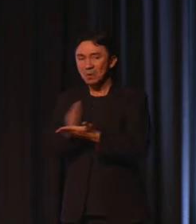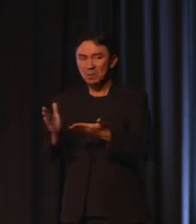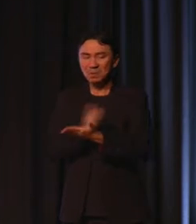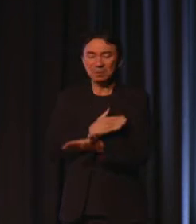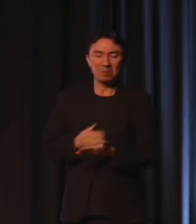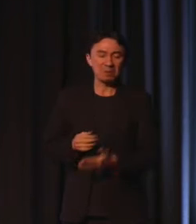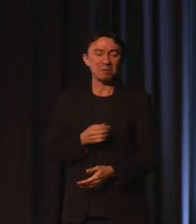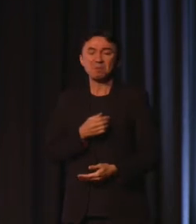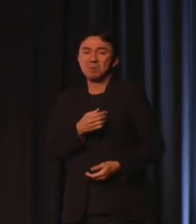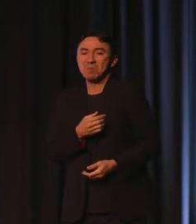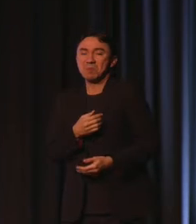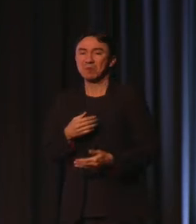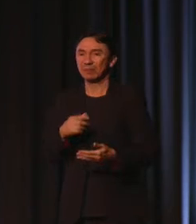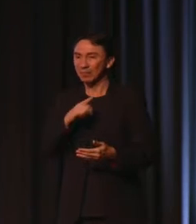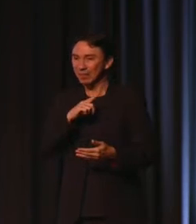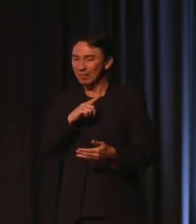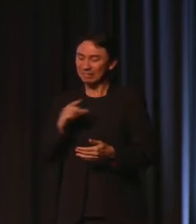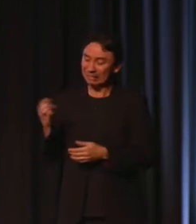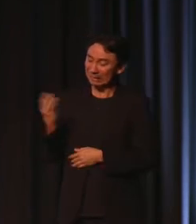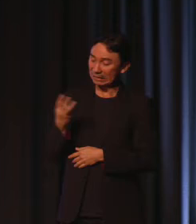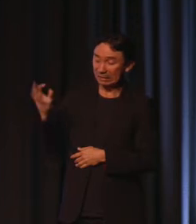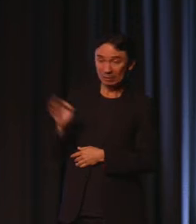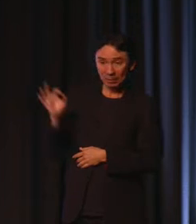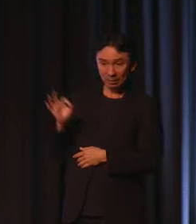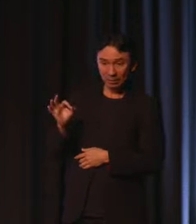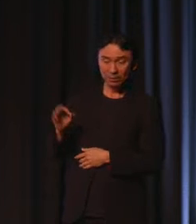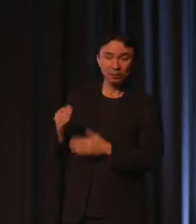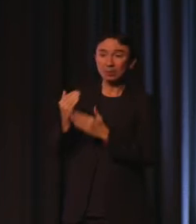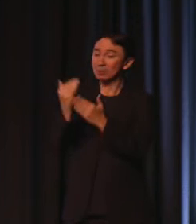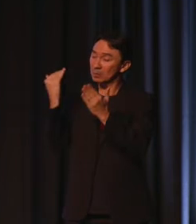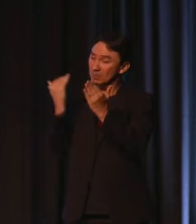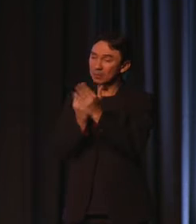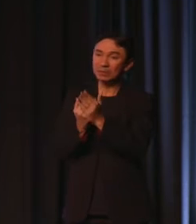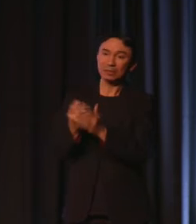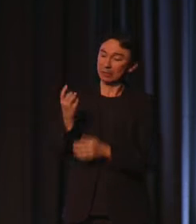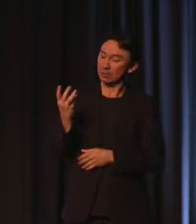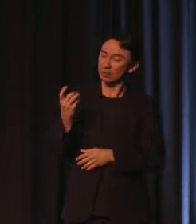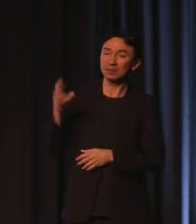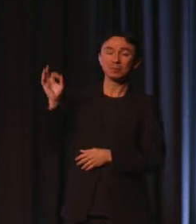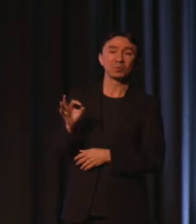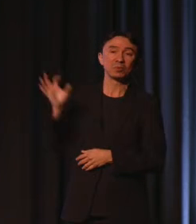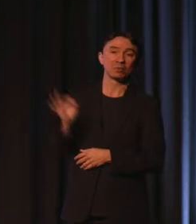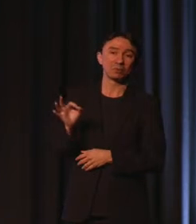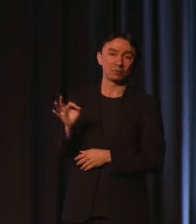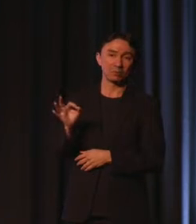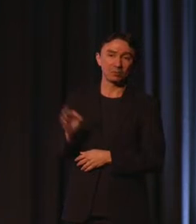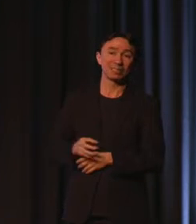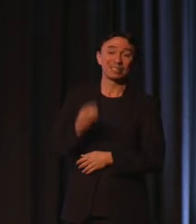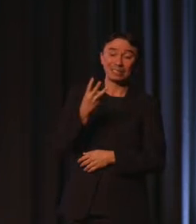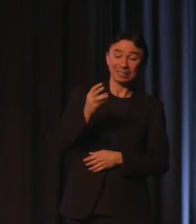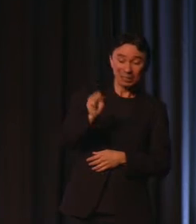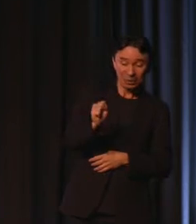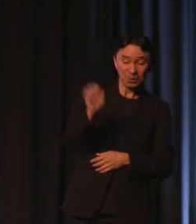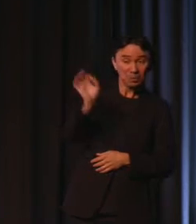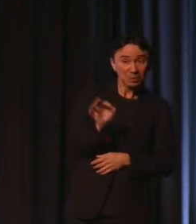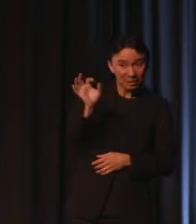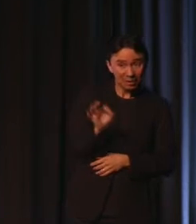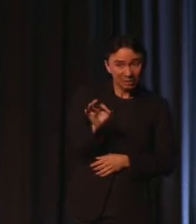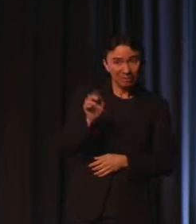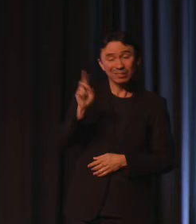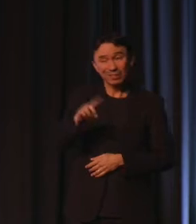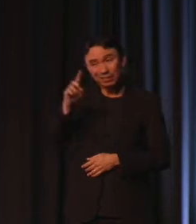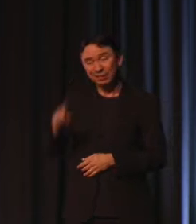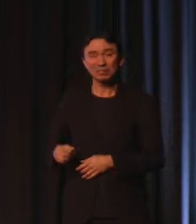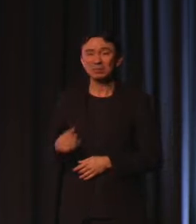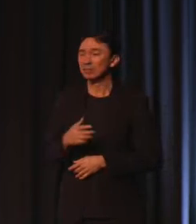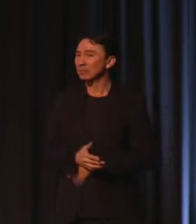aí, que era 33%, passa a ser 13%, eu tenho 38% de insatisfeitos. E é basicamente